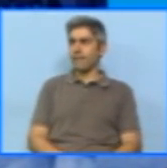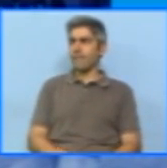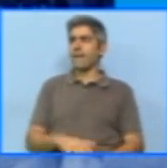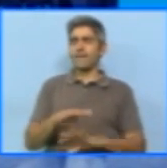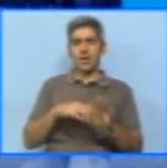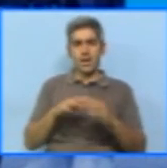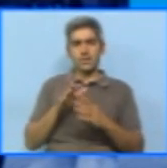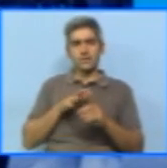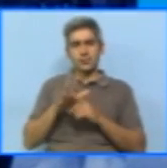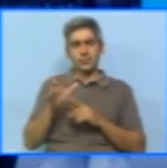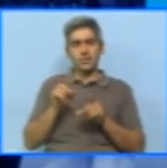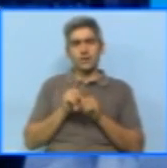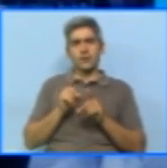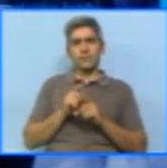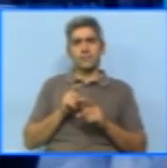faz